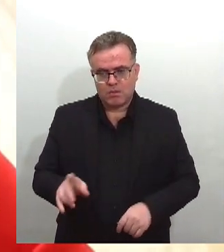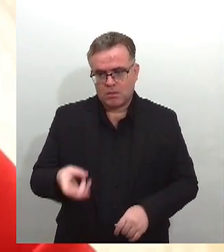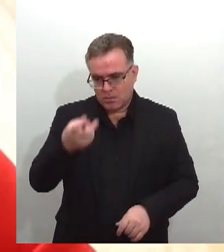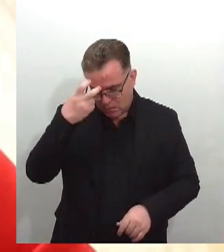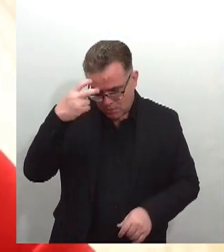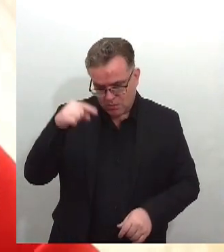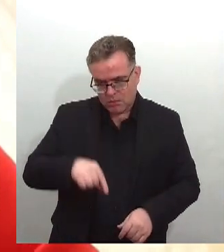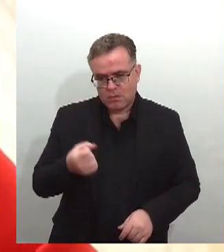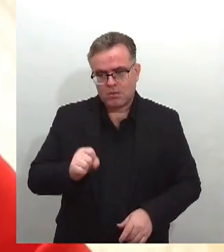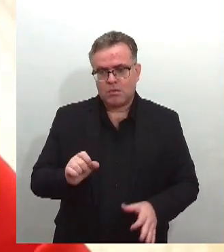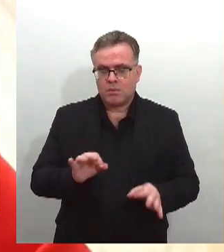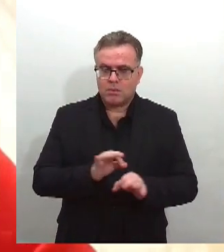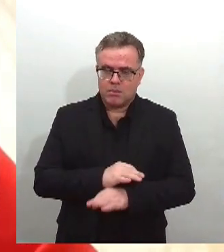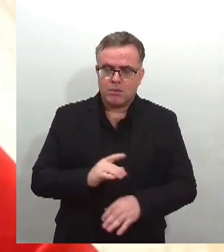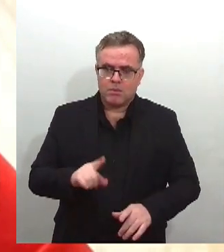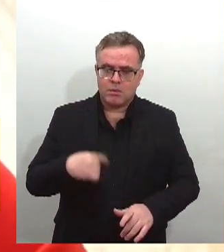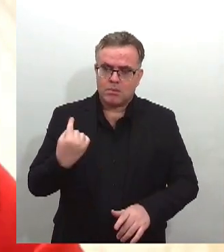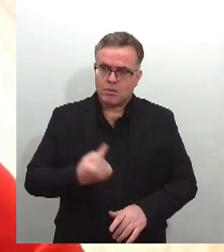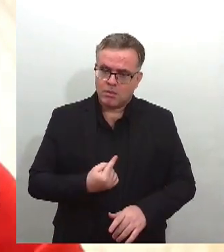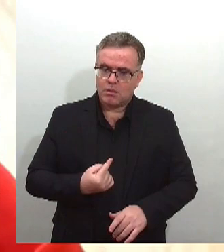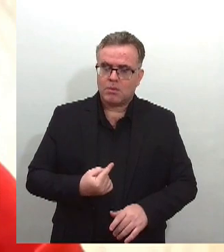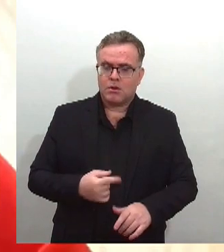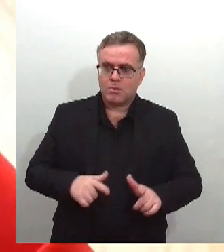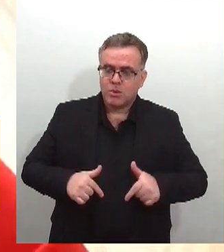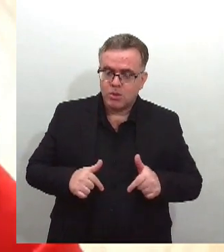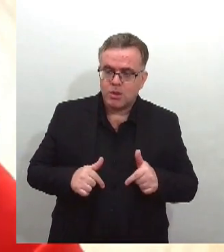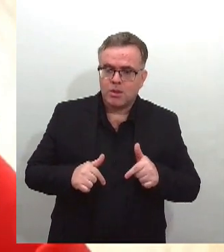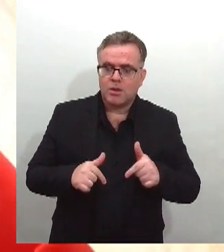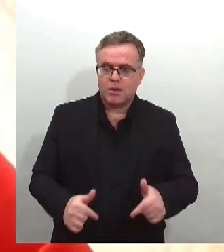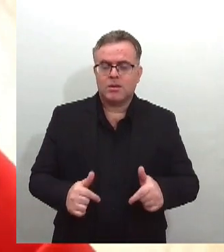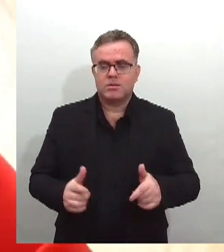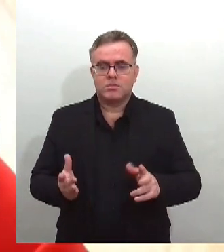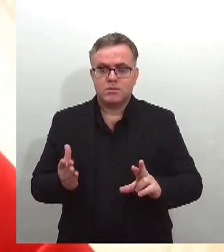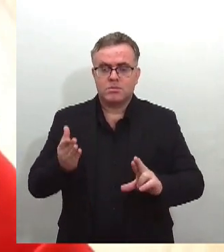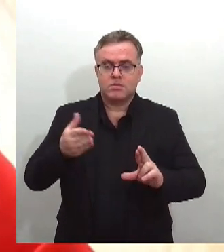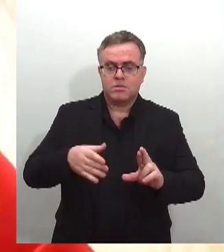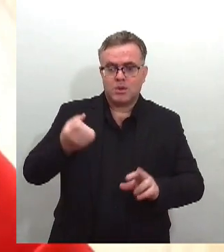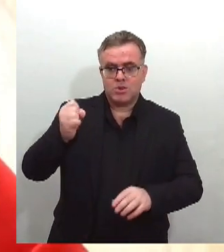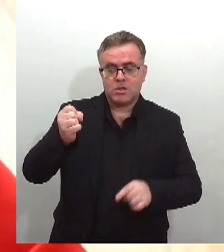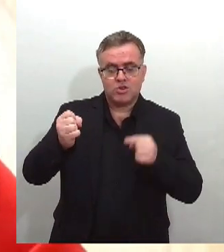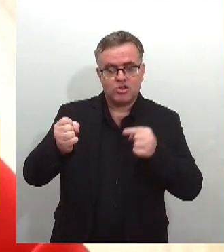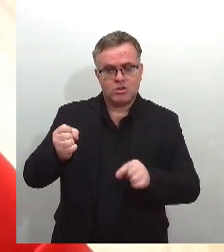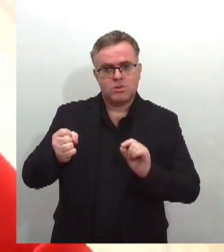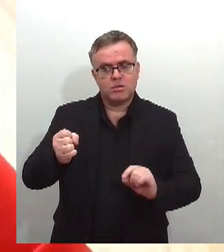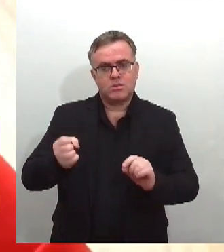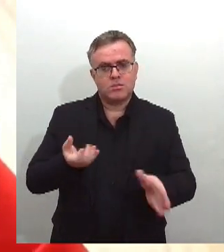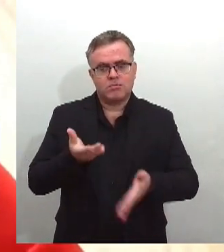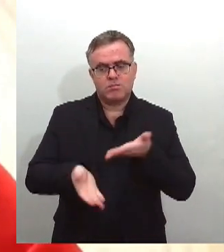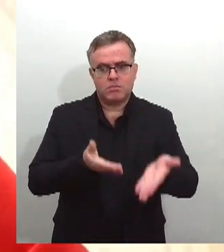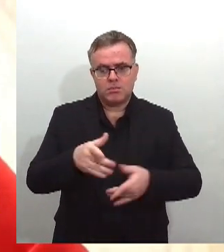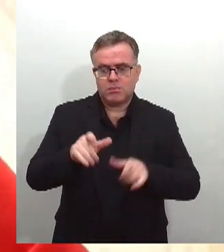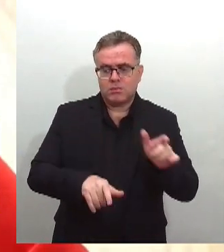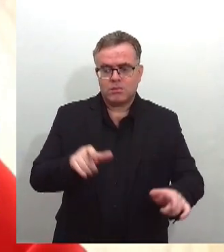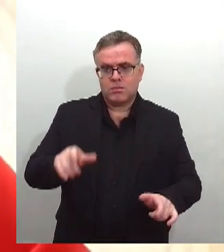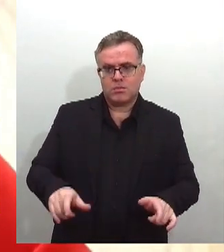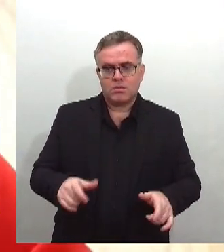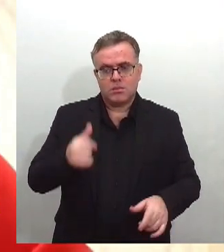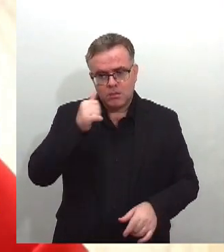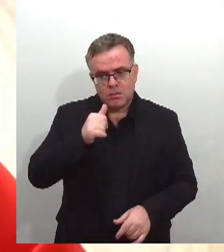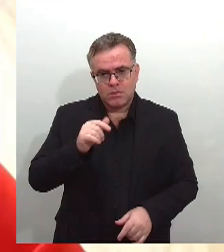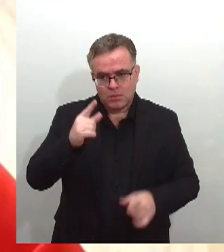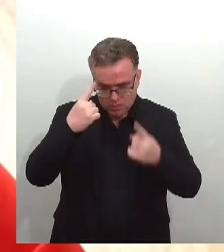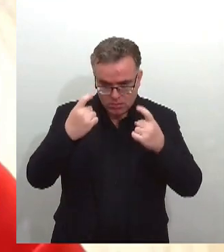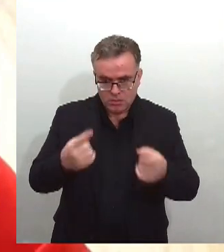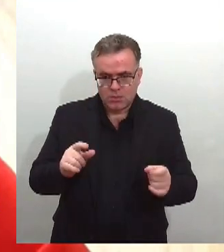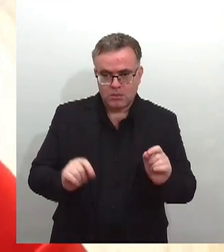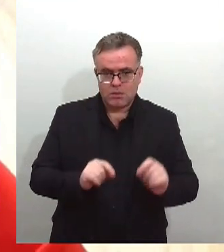fazer de Sergipe um estado modelo no tocante ao tratamento da mulher vítima de violência doméstica. E acredito mais ainda